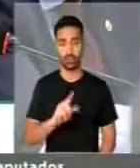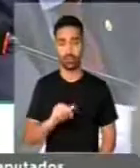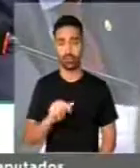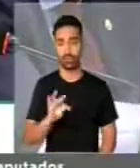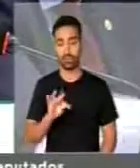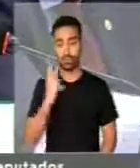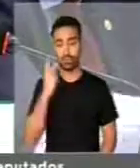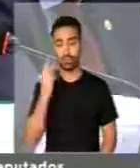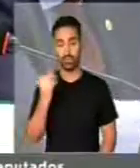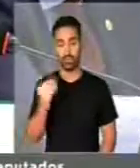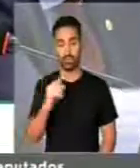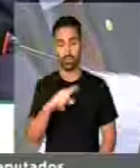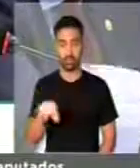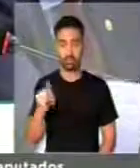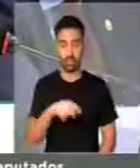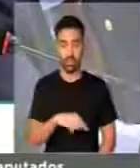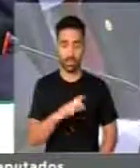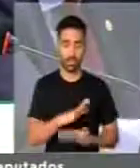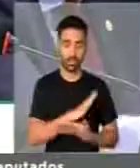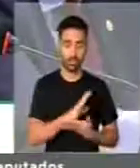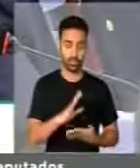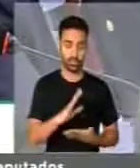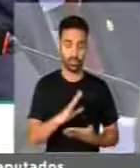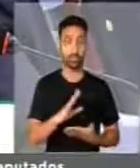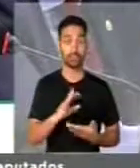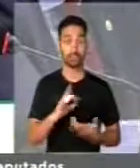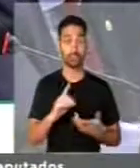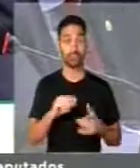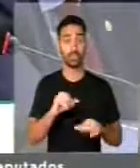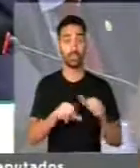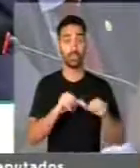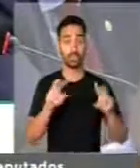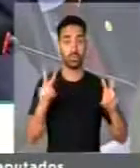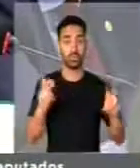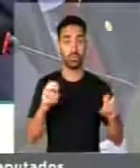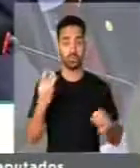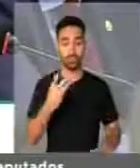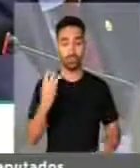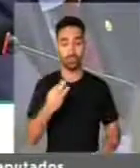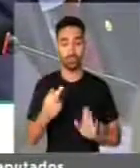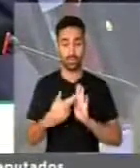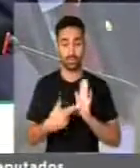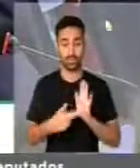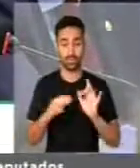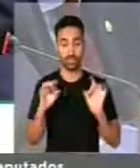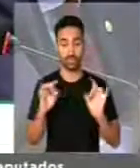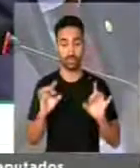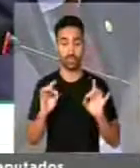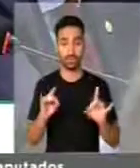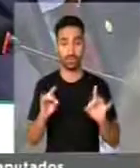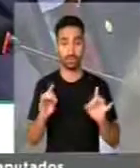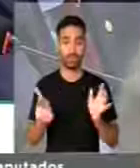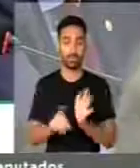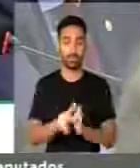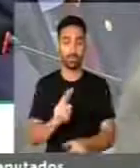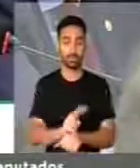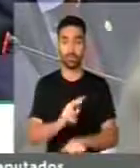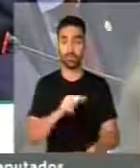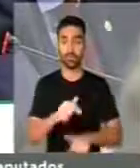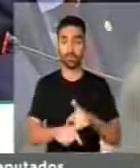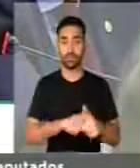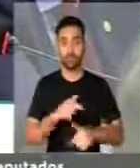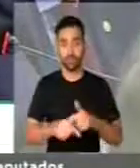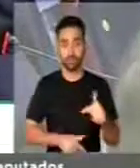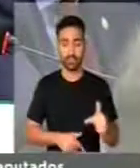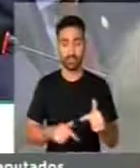fins revogatórios. Muda o título 3º das normas especiais de tutela do trabalho,